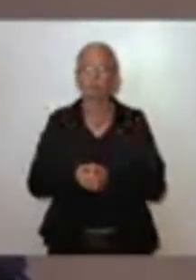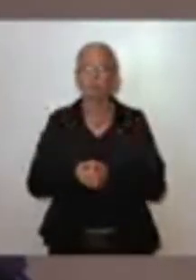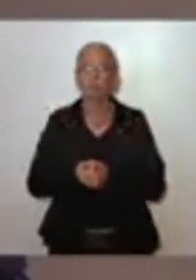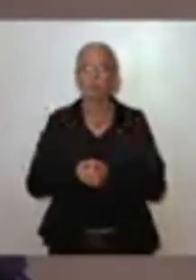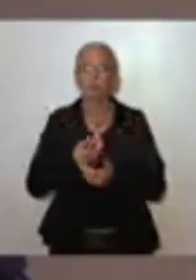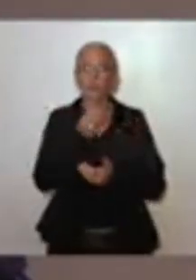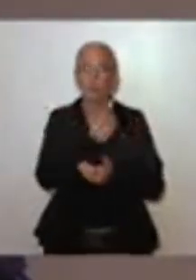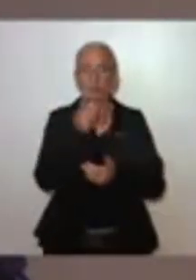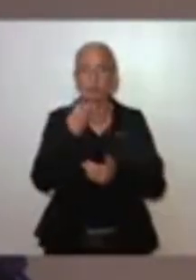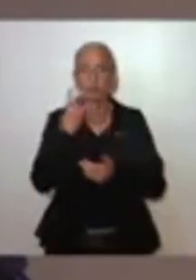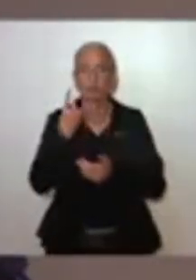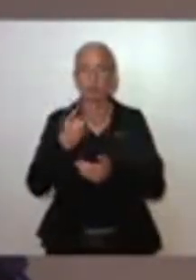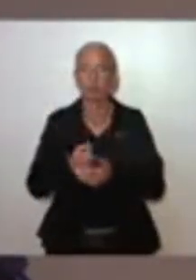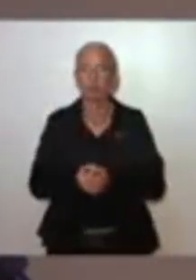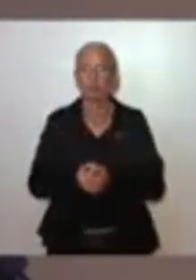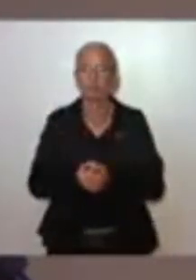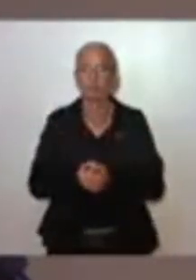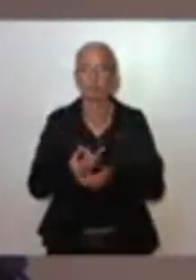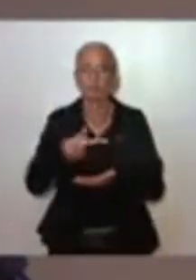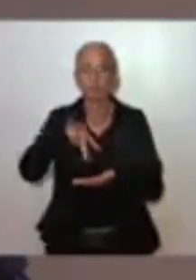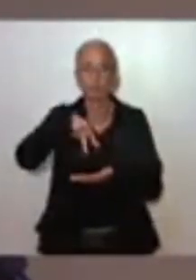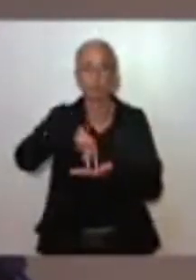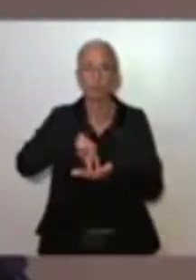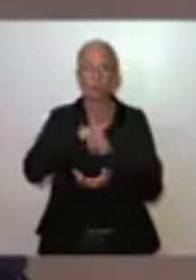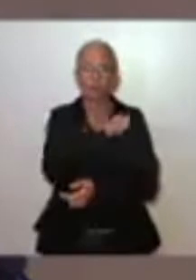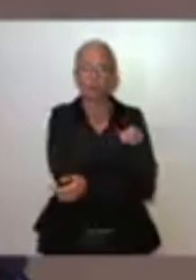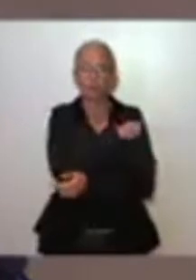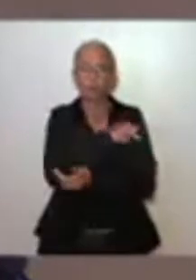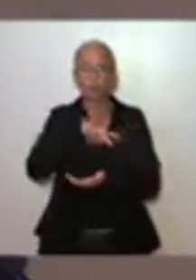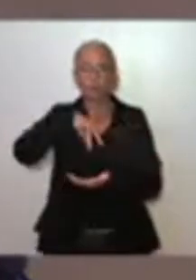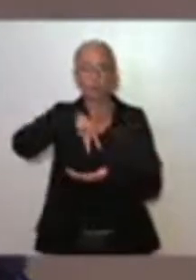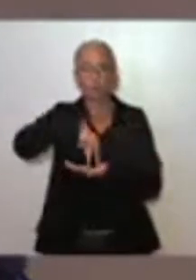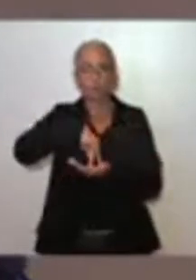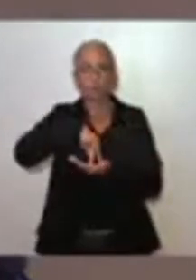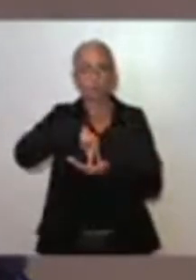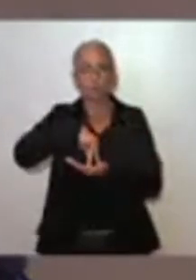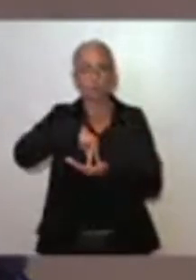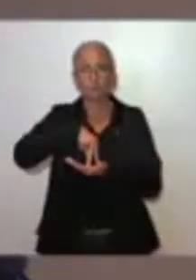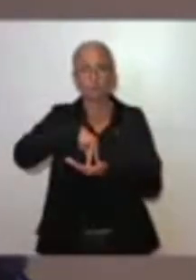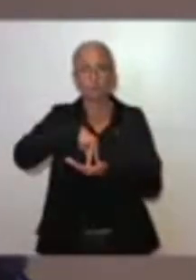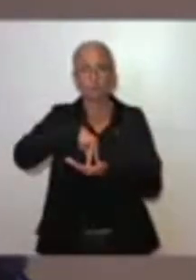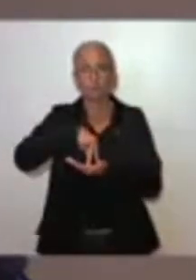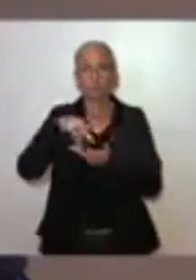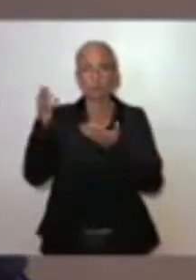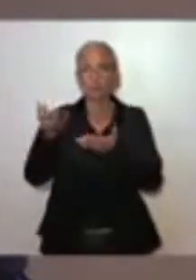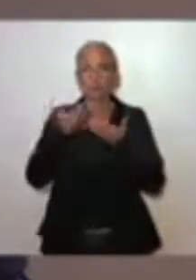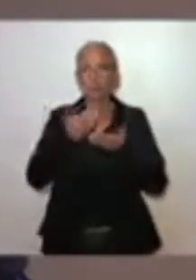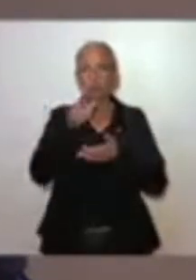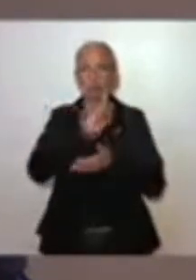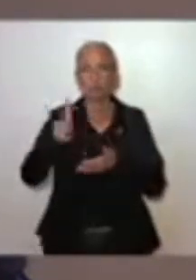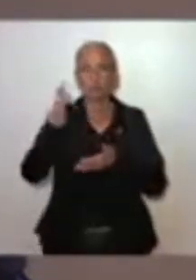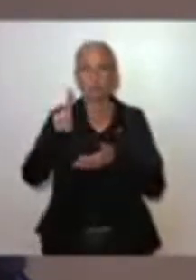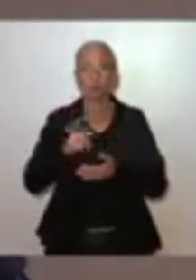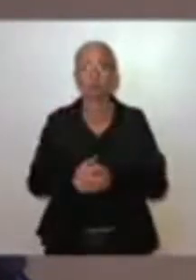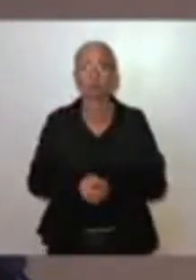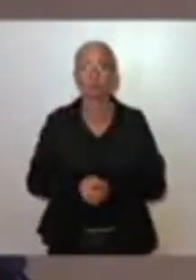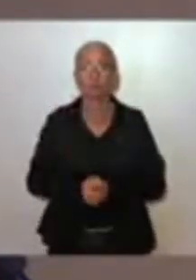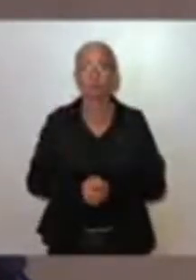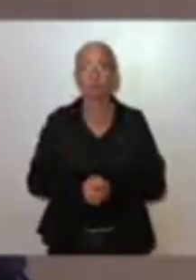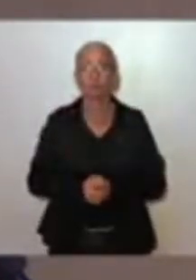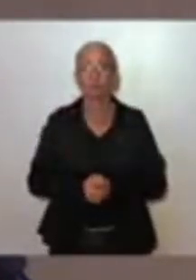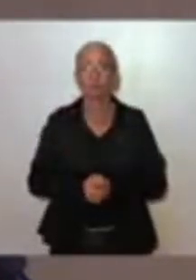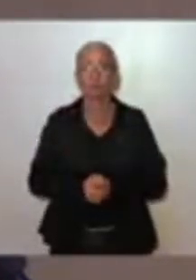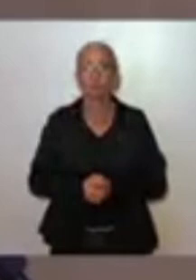cada aluno se punha de pé e quando eu então citar o nome tá bom